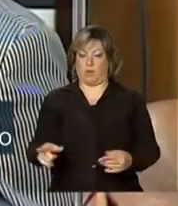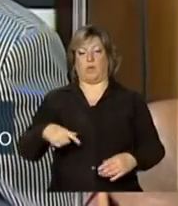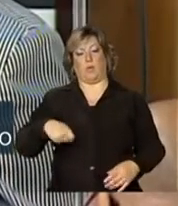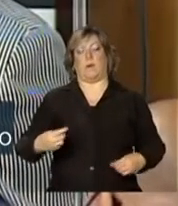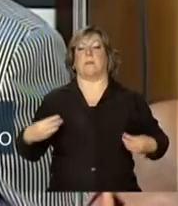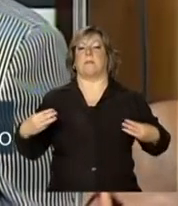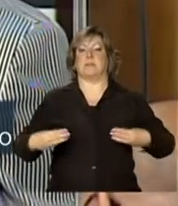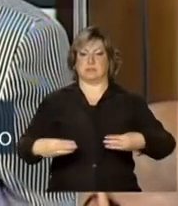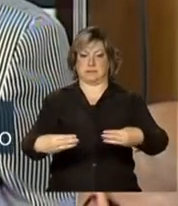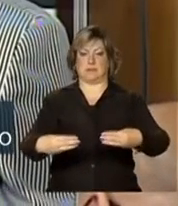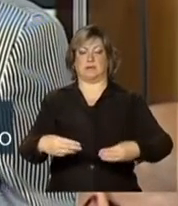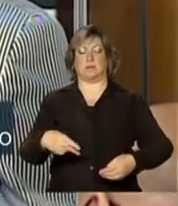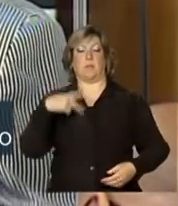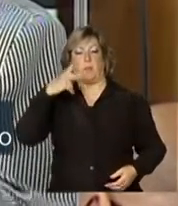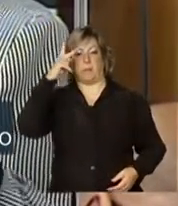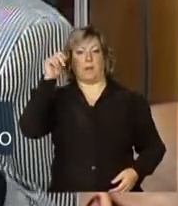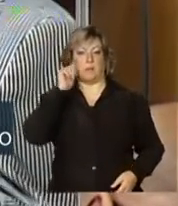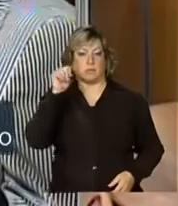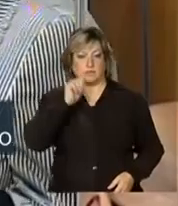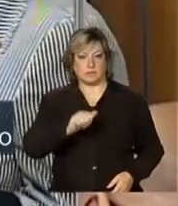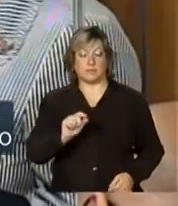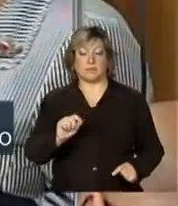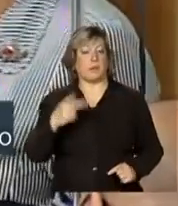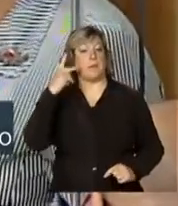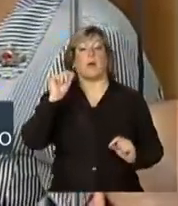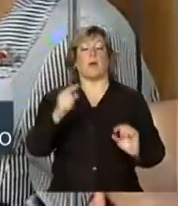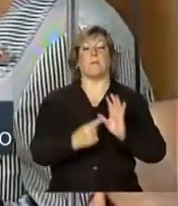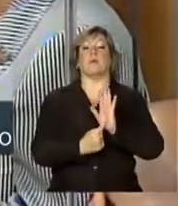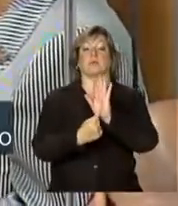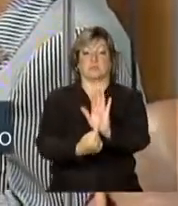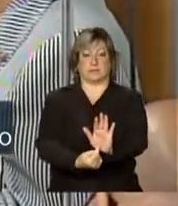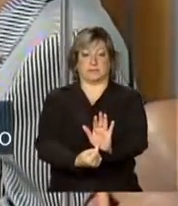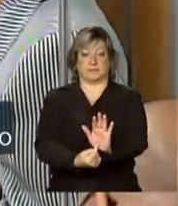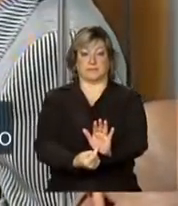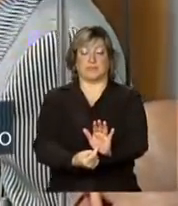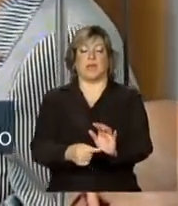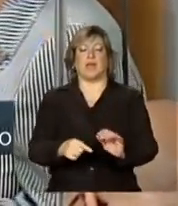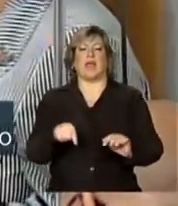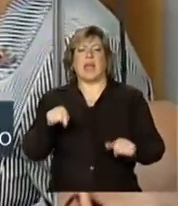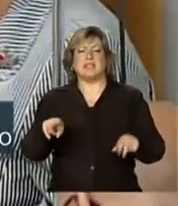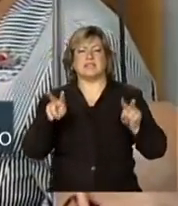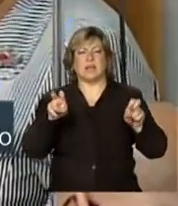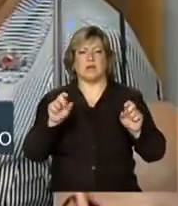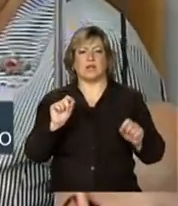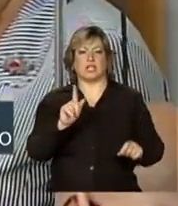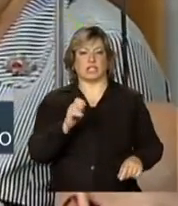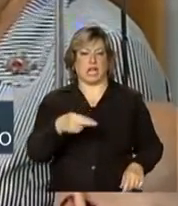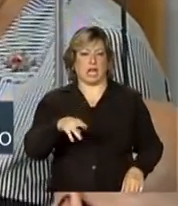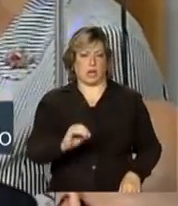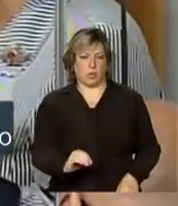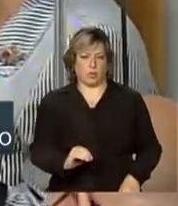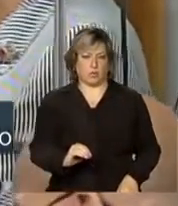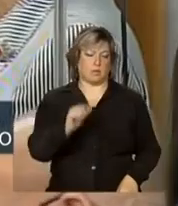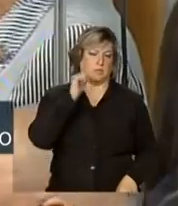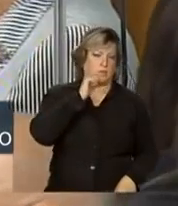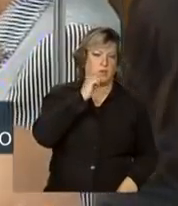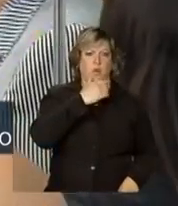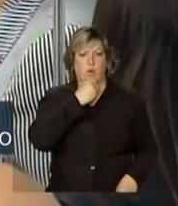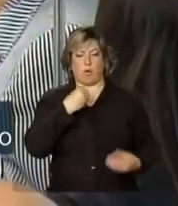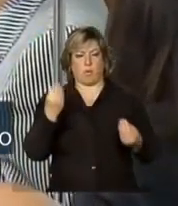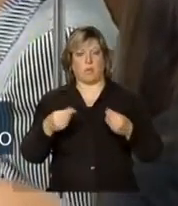para as Mulheres, para mostrar que a questão de gênero é uma questão que tem que